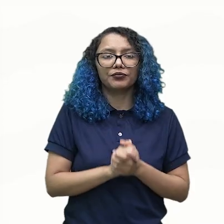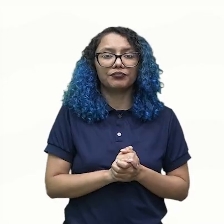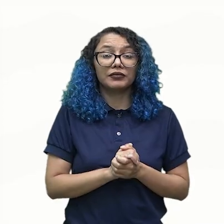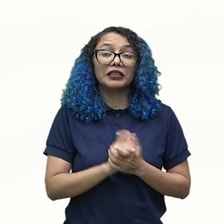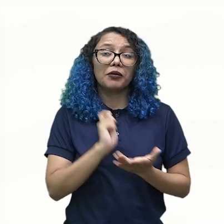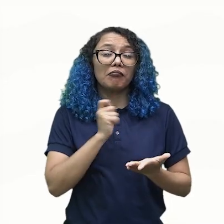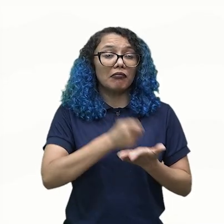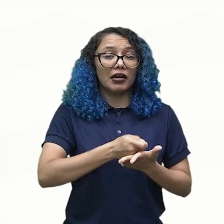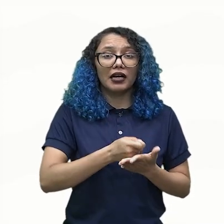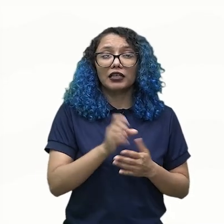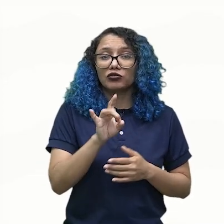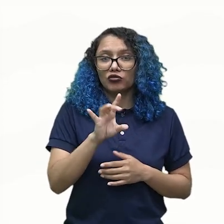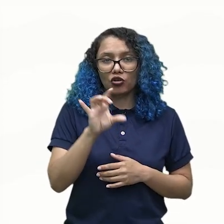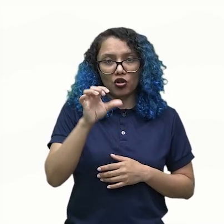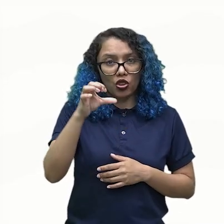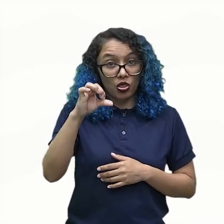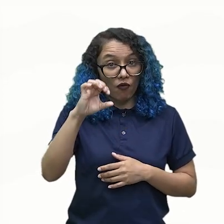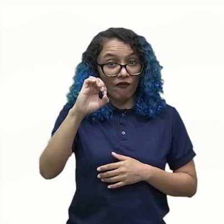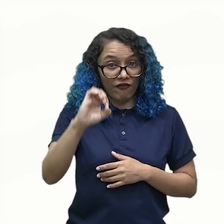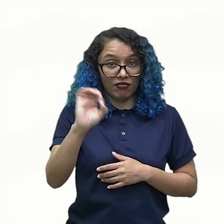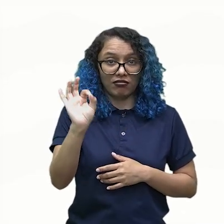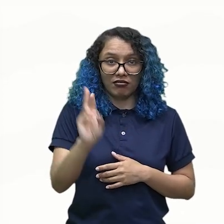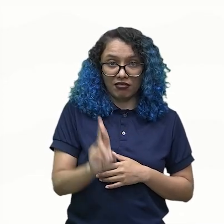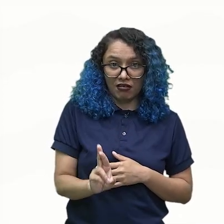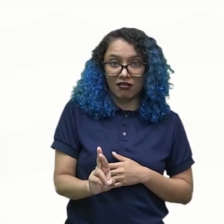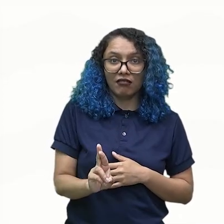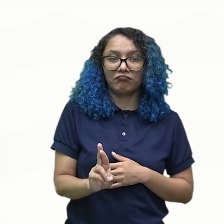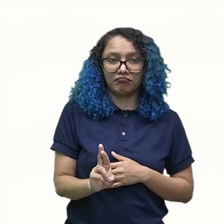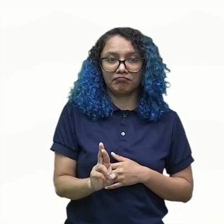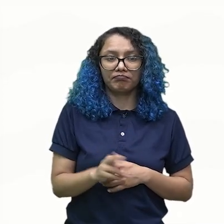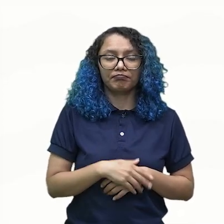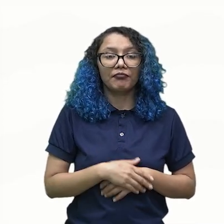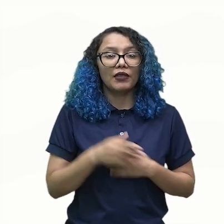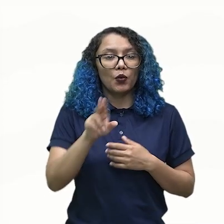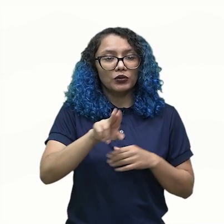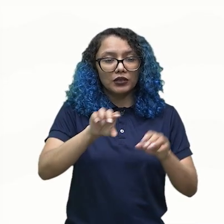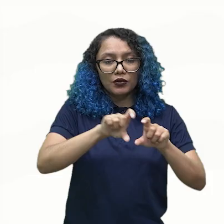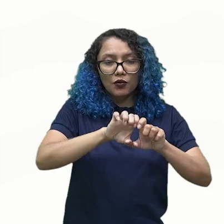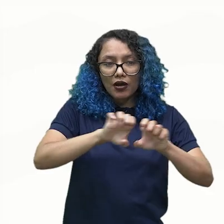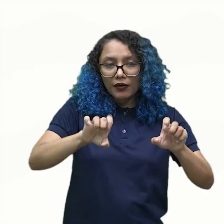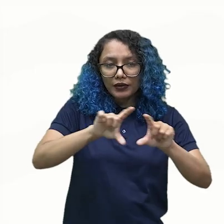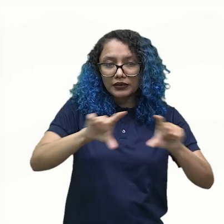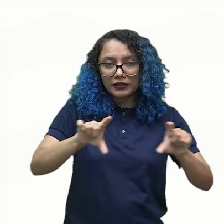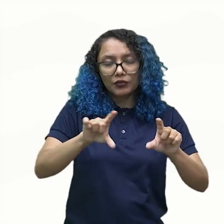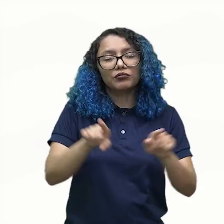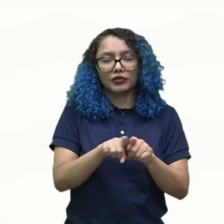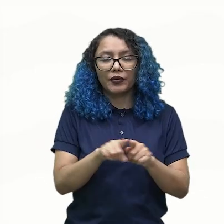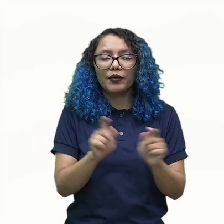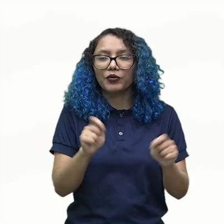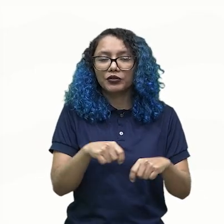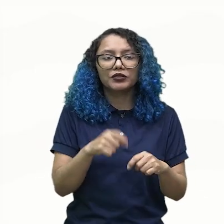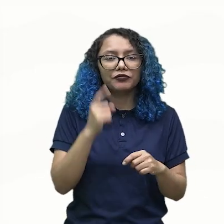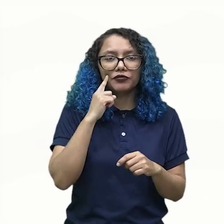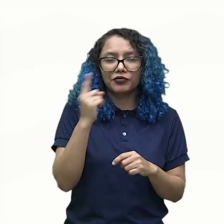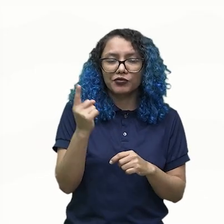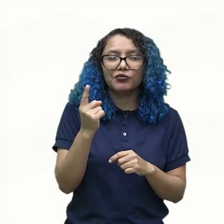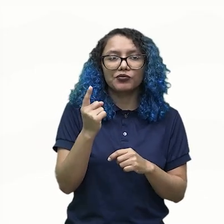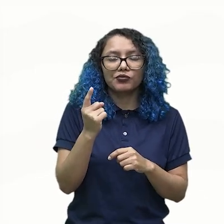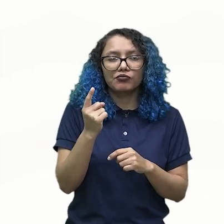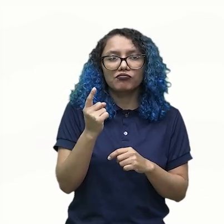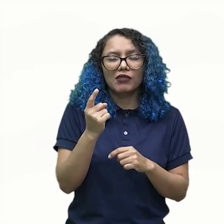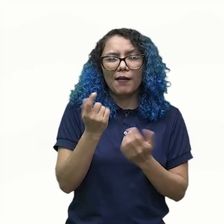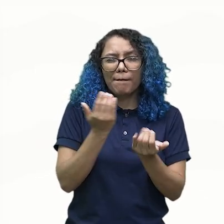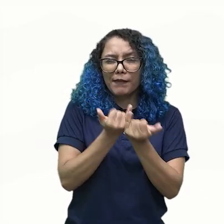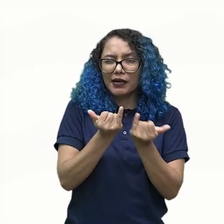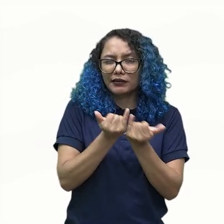final você vai pagar apenas R$90. Utilizando a fórmula direta, também é bem parecida que a gente